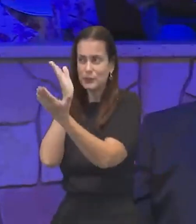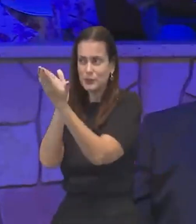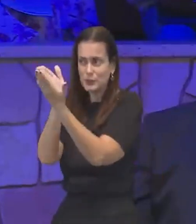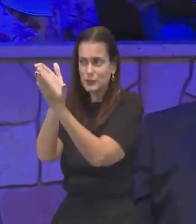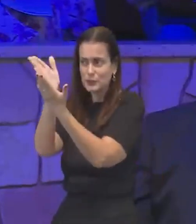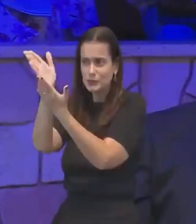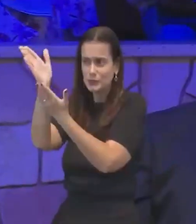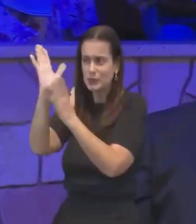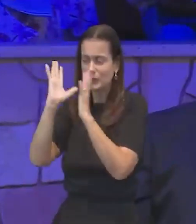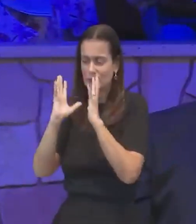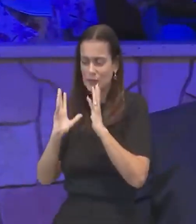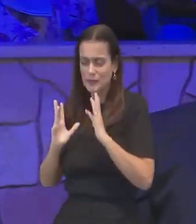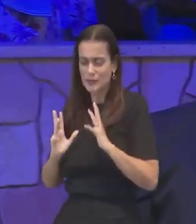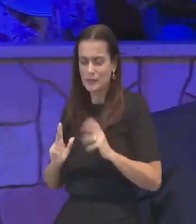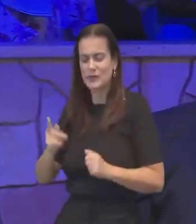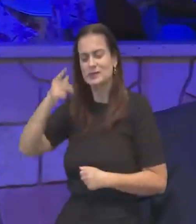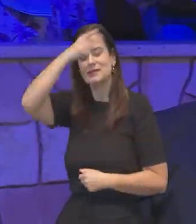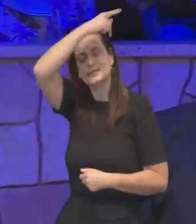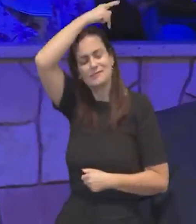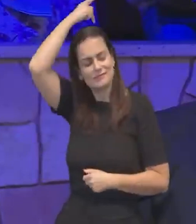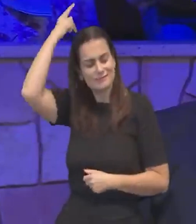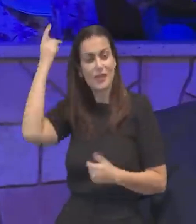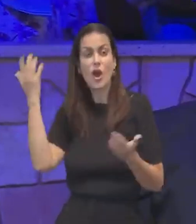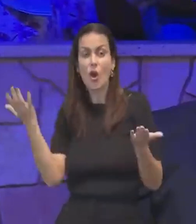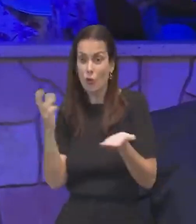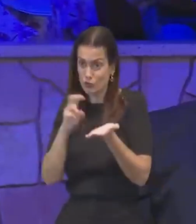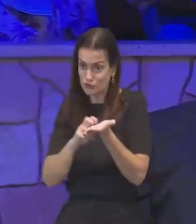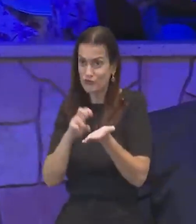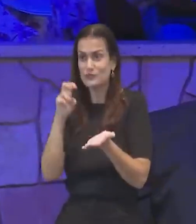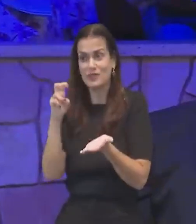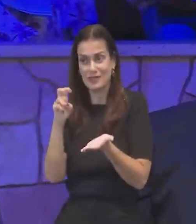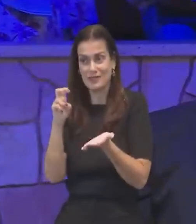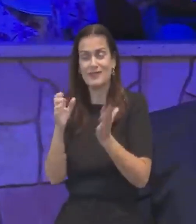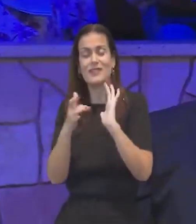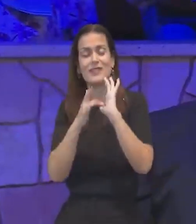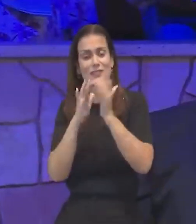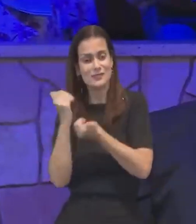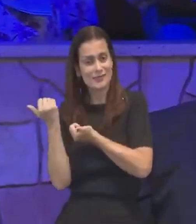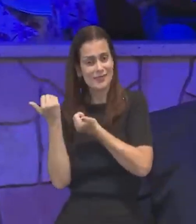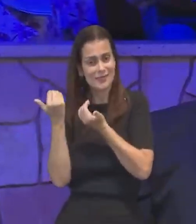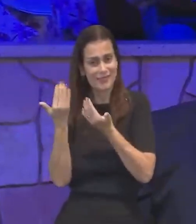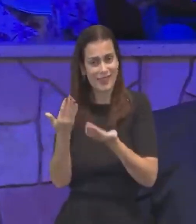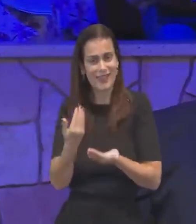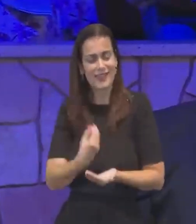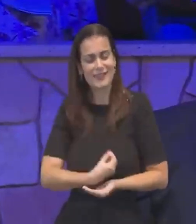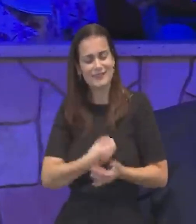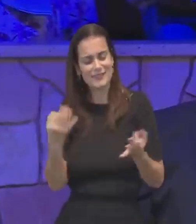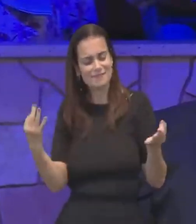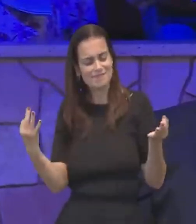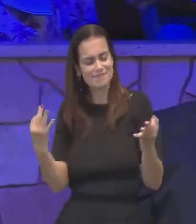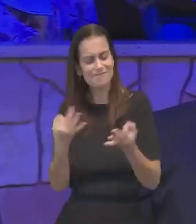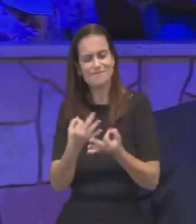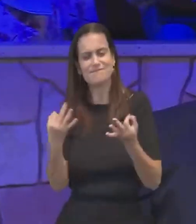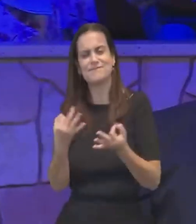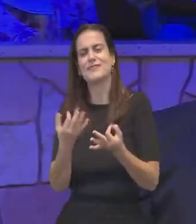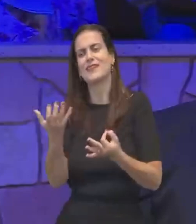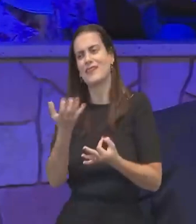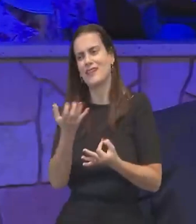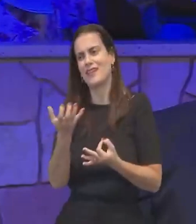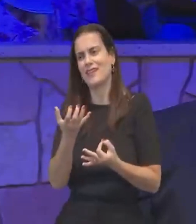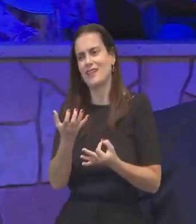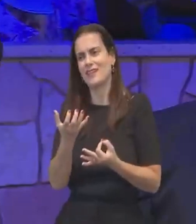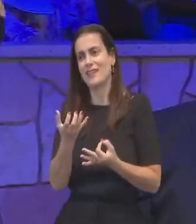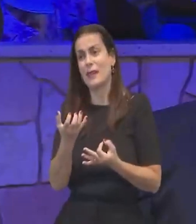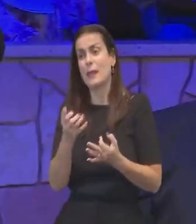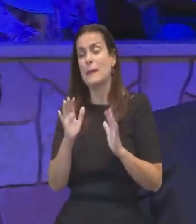Meus irmãos, Jesus nessa manhã está a nos oferecer essa vida plena, essa vida abundante. Comece a